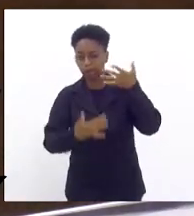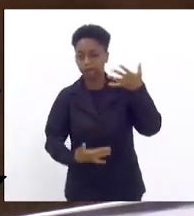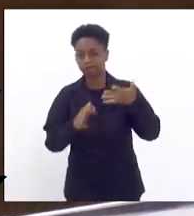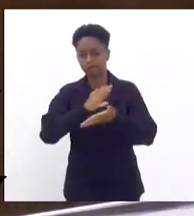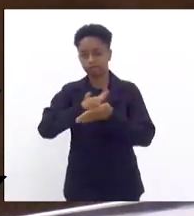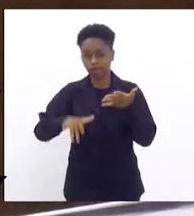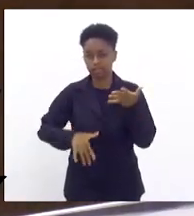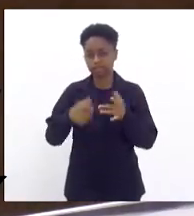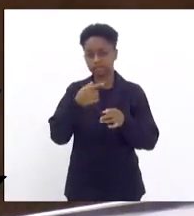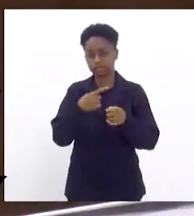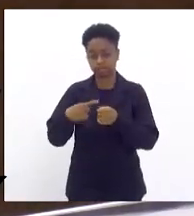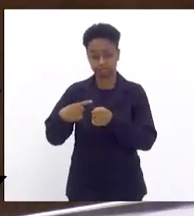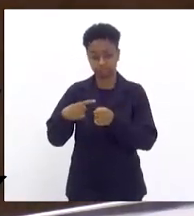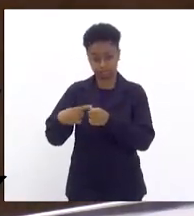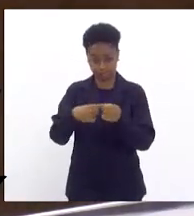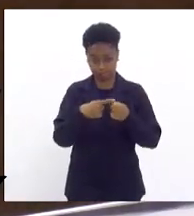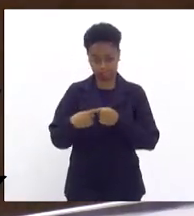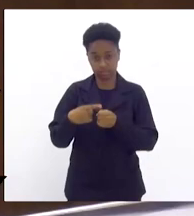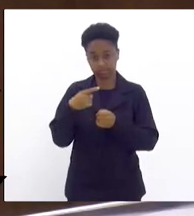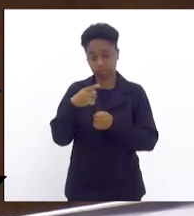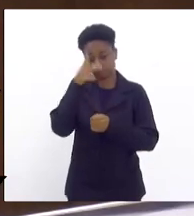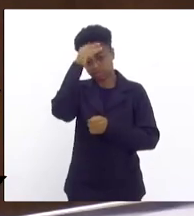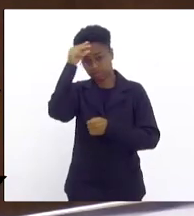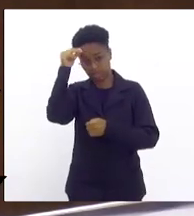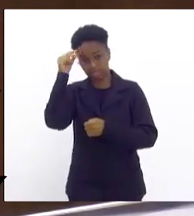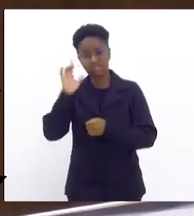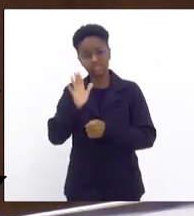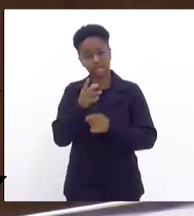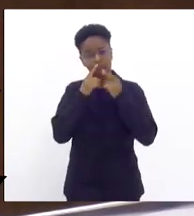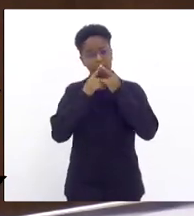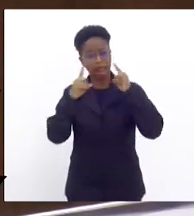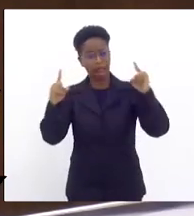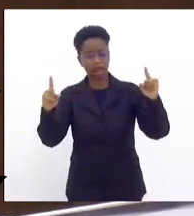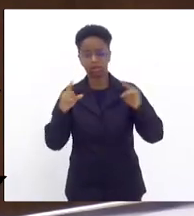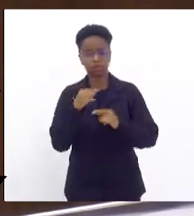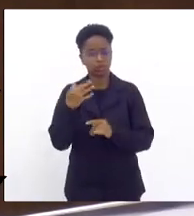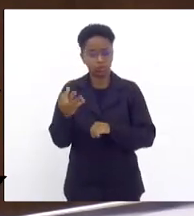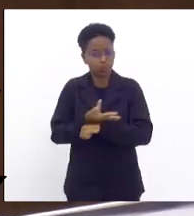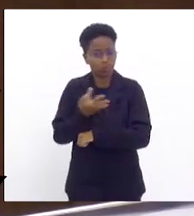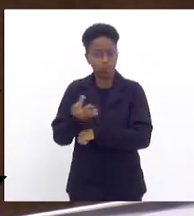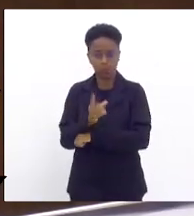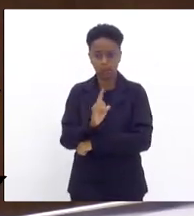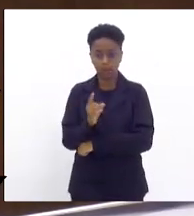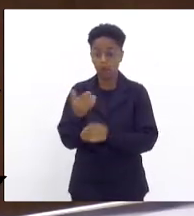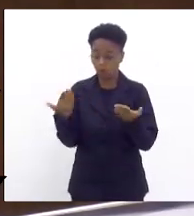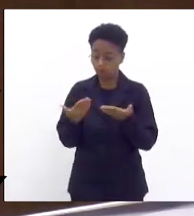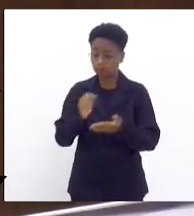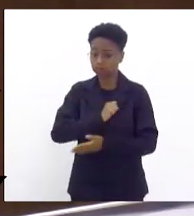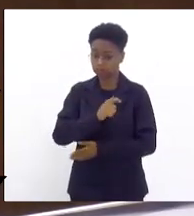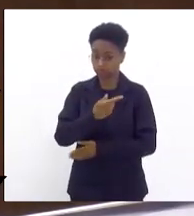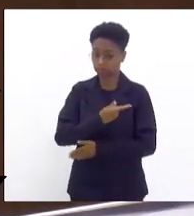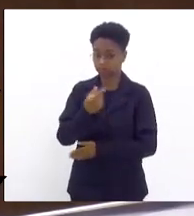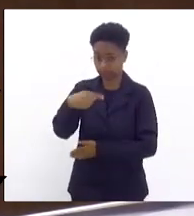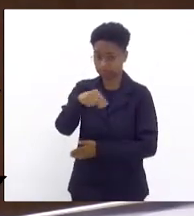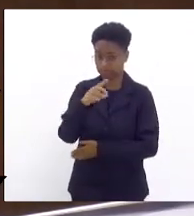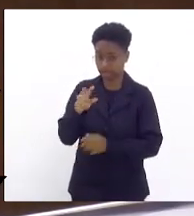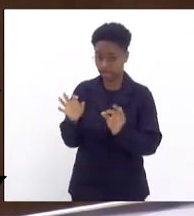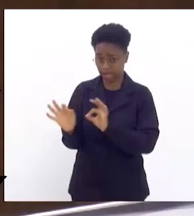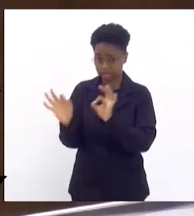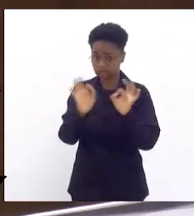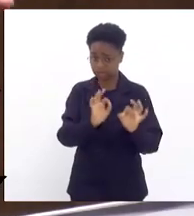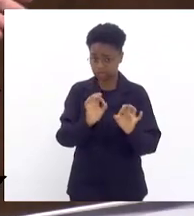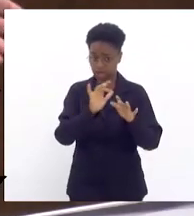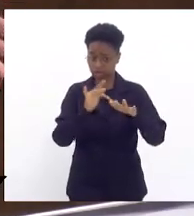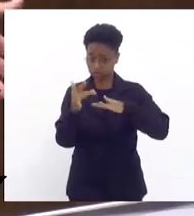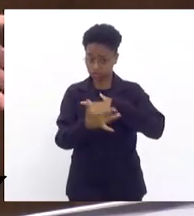sindicato. Semana passada eu estive em vários municípios, já estão reclamando, não aguenta mais. Hoje mesmo em São Gonçalo, quem está vendo aí nas redes sociais,